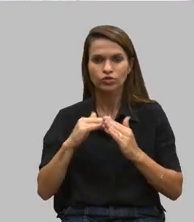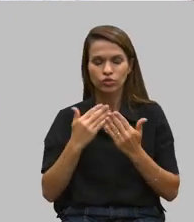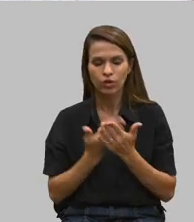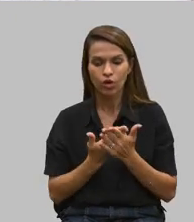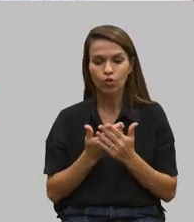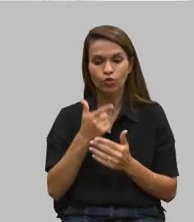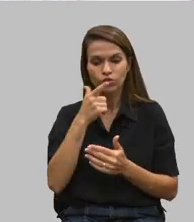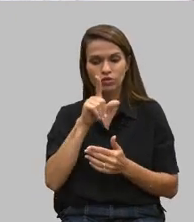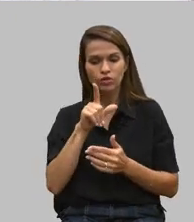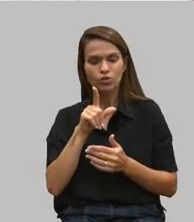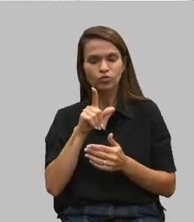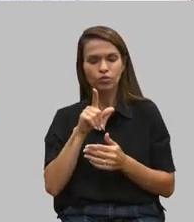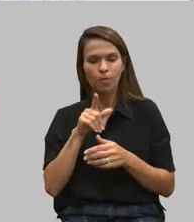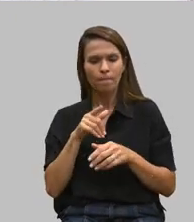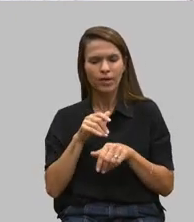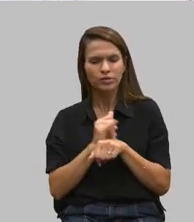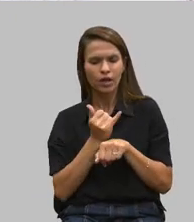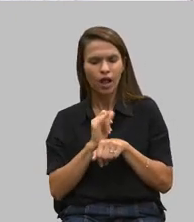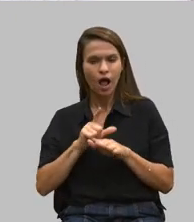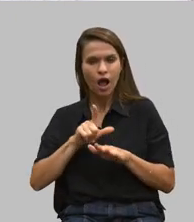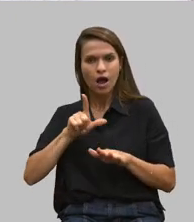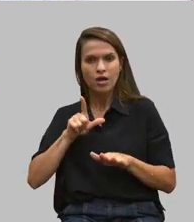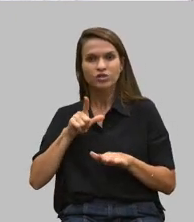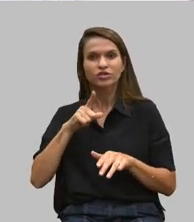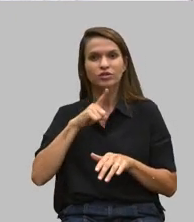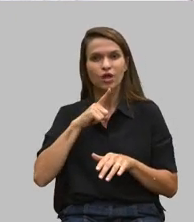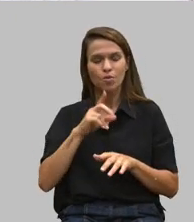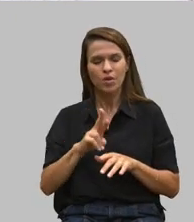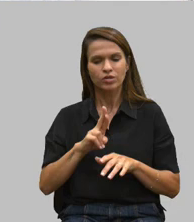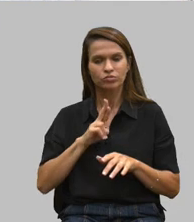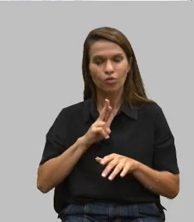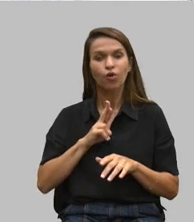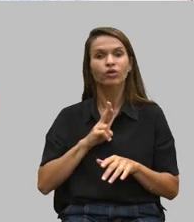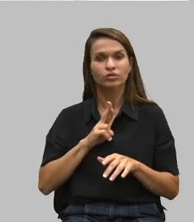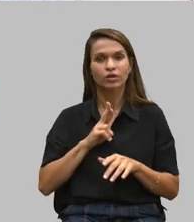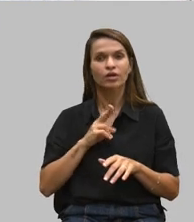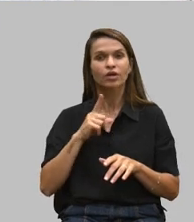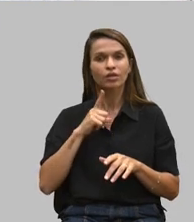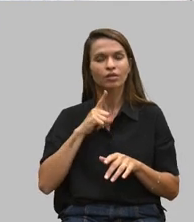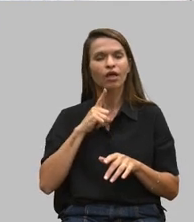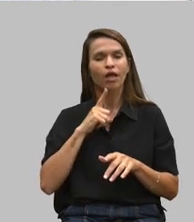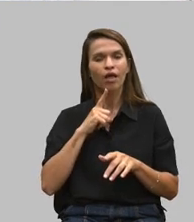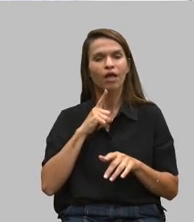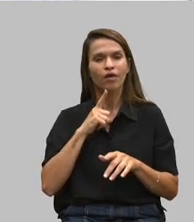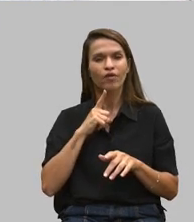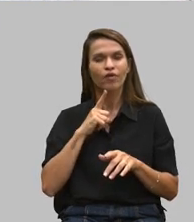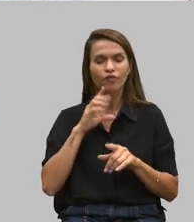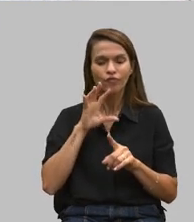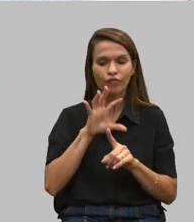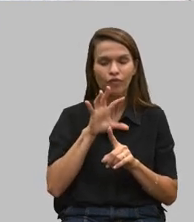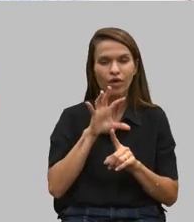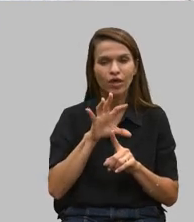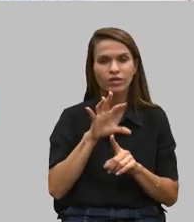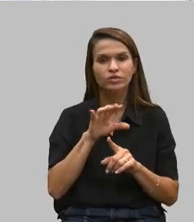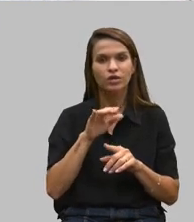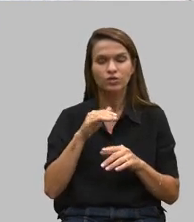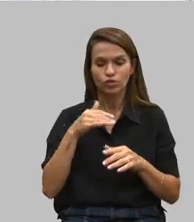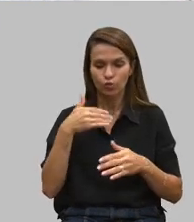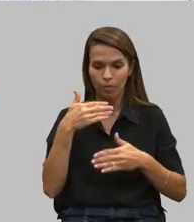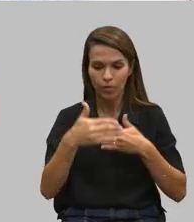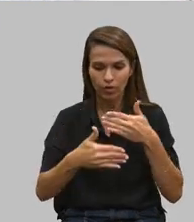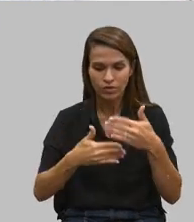triagem antes e ter um diagnóstico interfere já que ele durante o processo ele vai receber ali